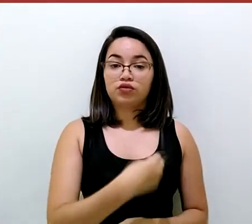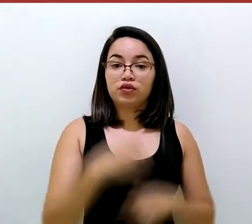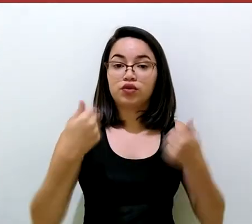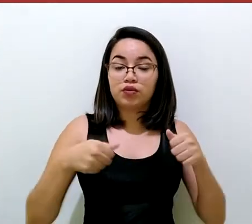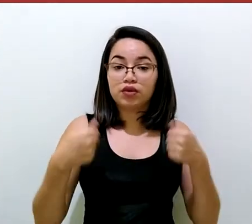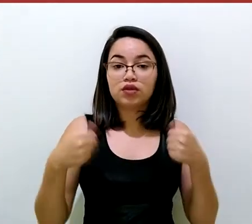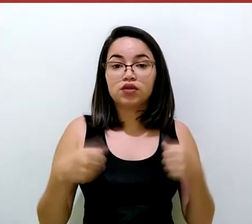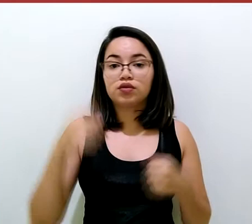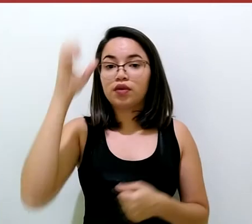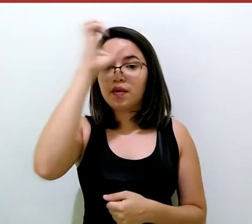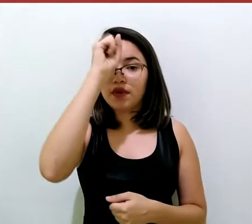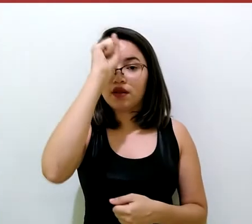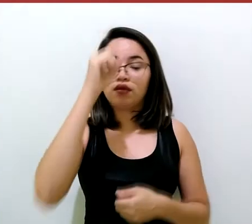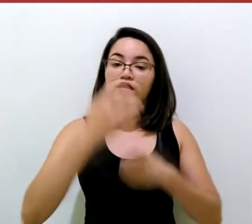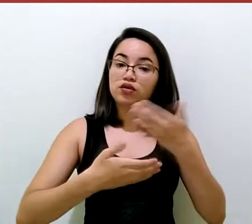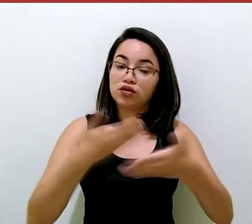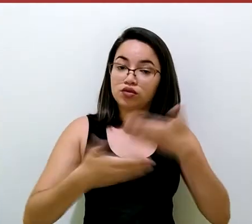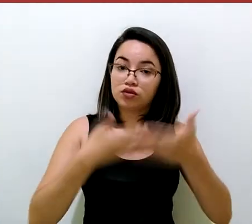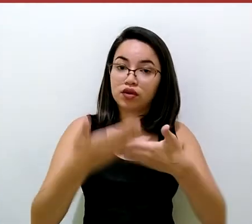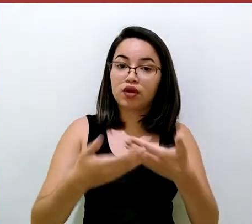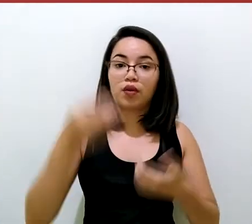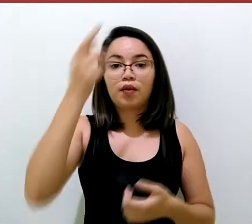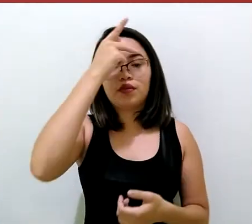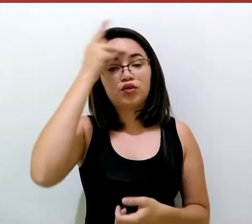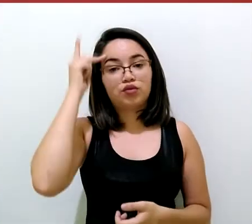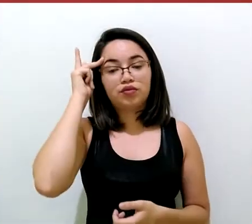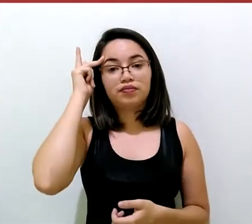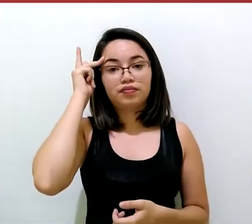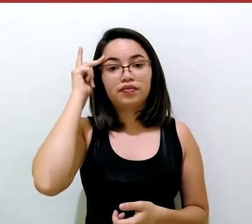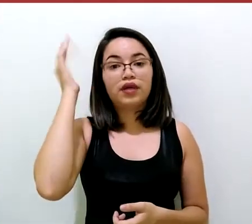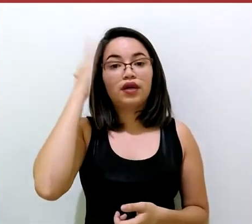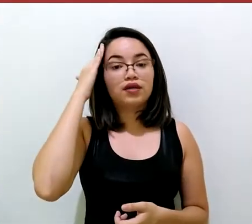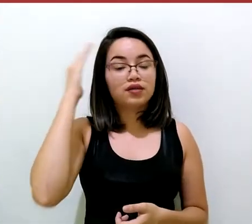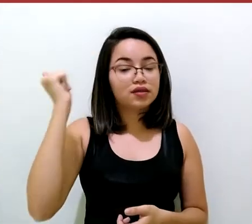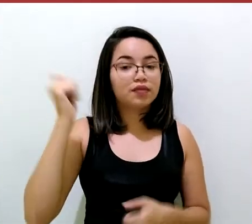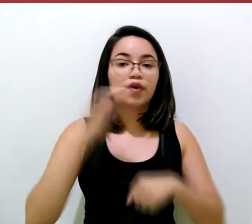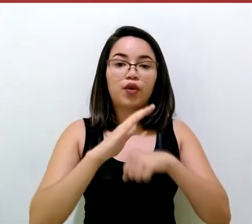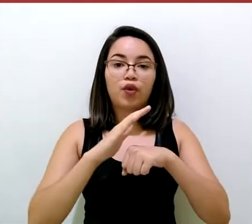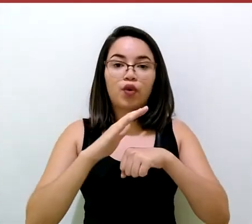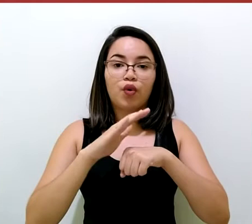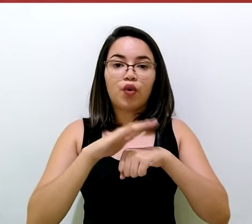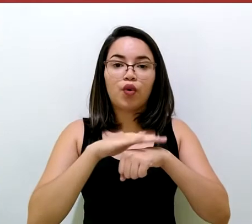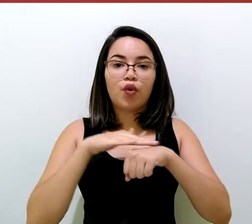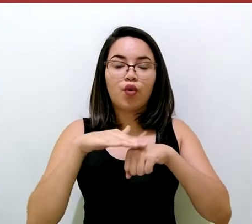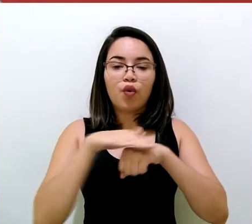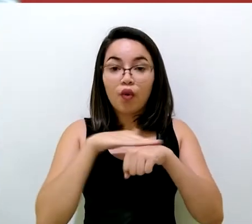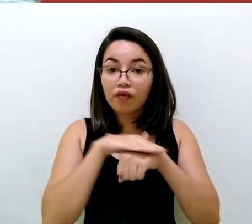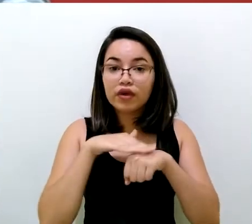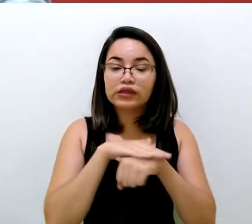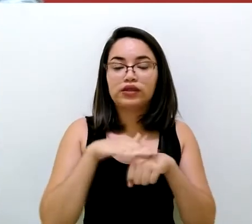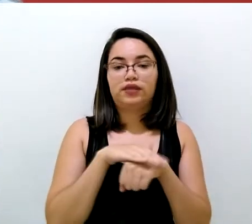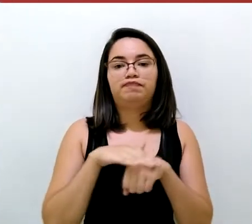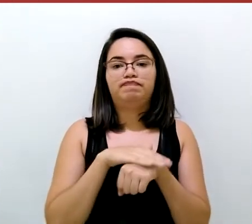filhos precisam aprender a se relacionar com pessoas, a saber conversar, a